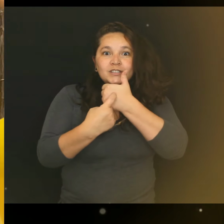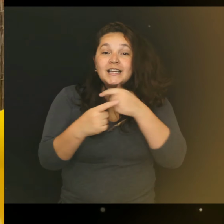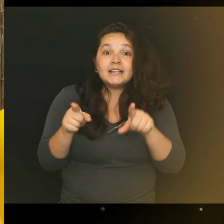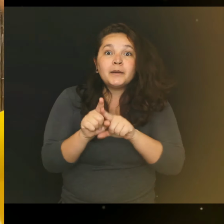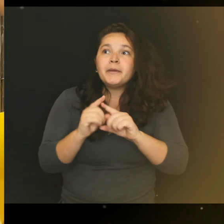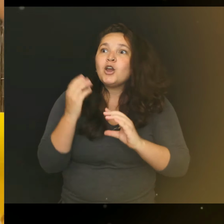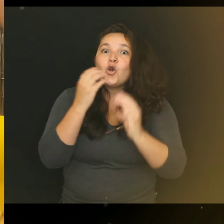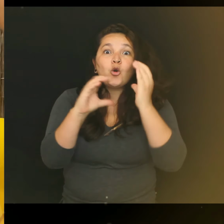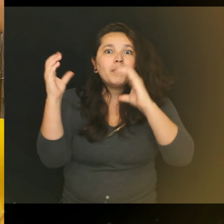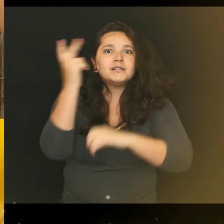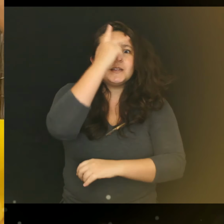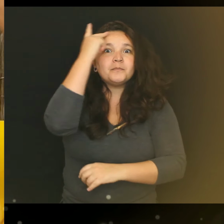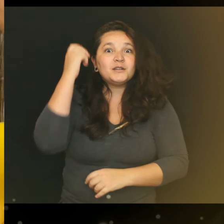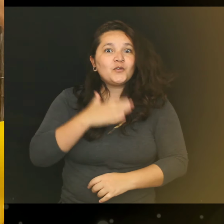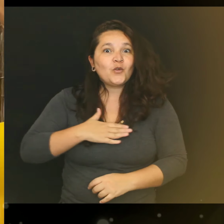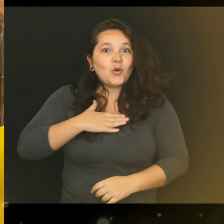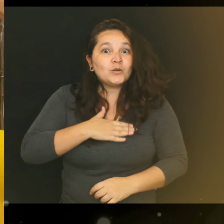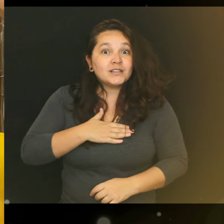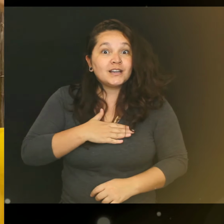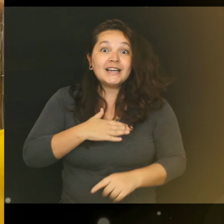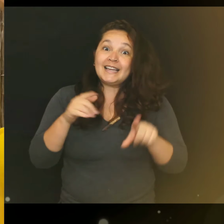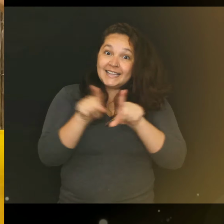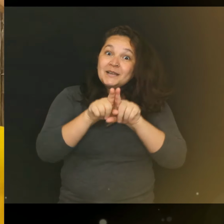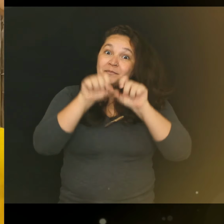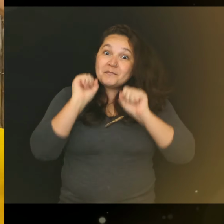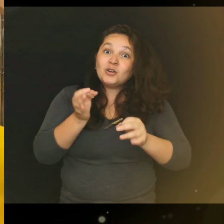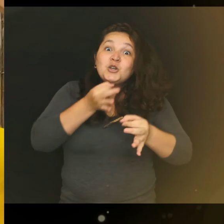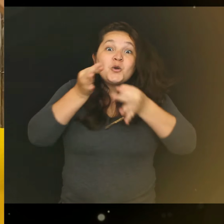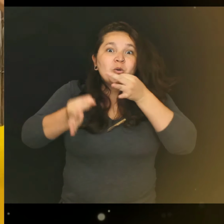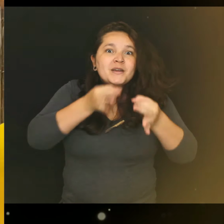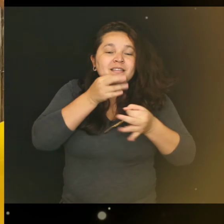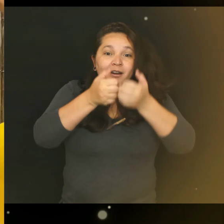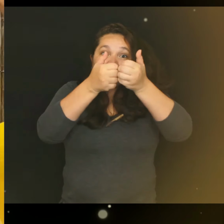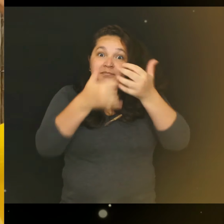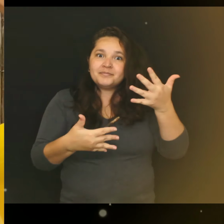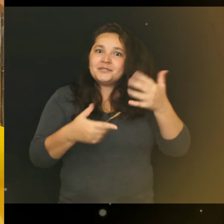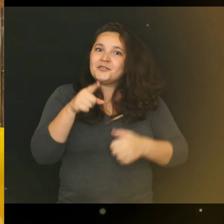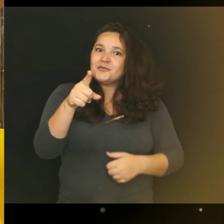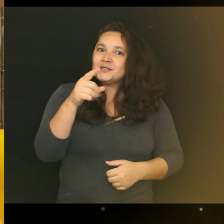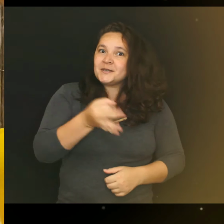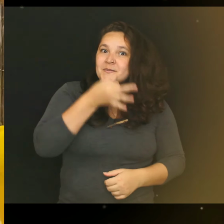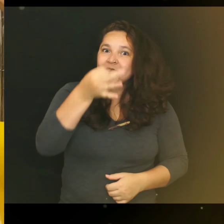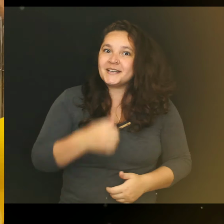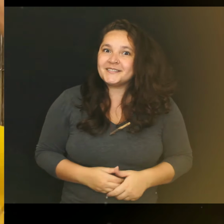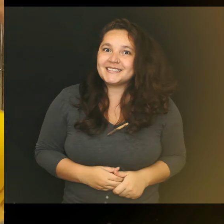Compartilha com quem você acha que vai gostar e escreve nos comentários também o que você achou.